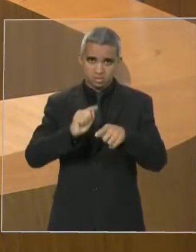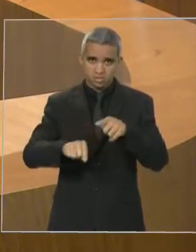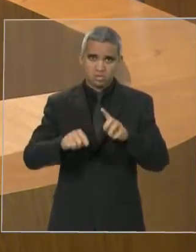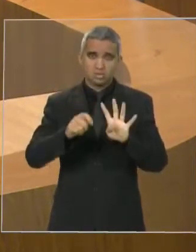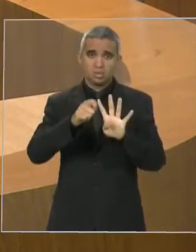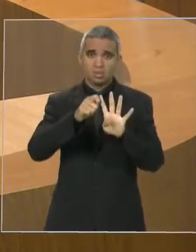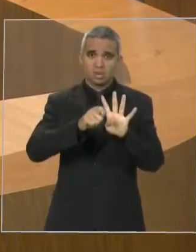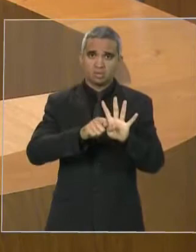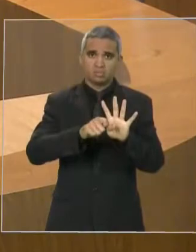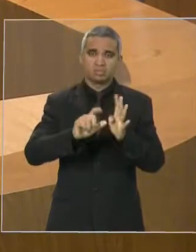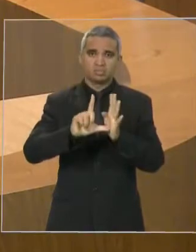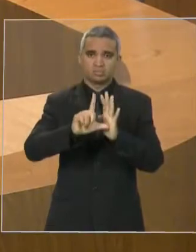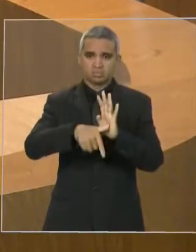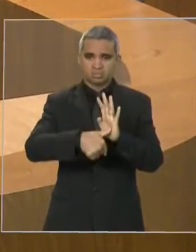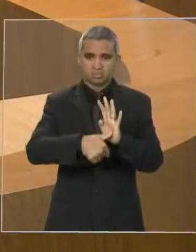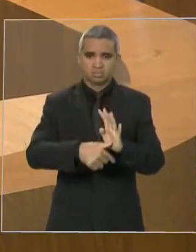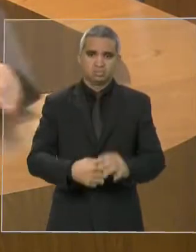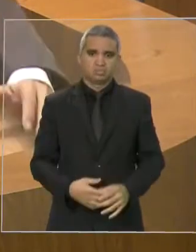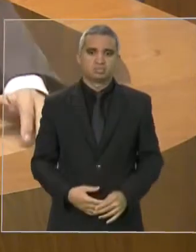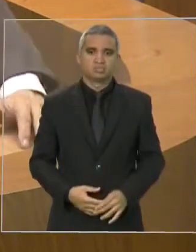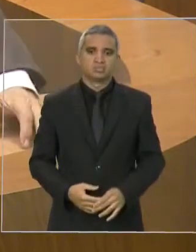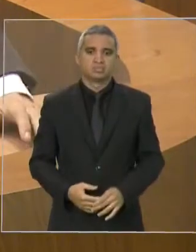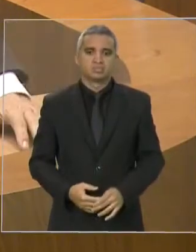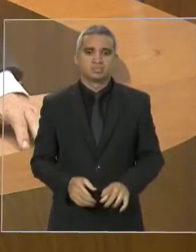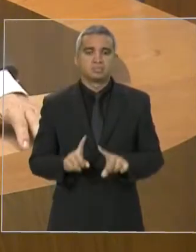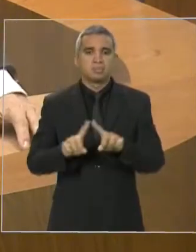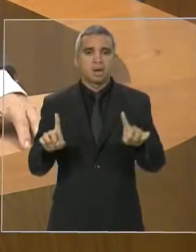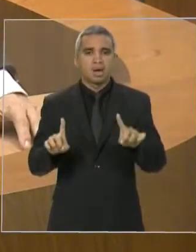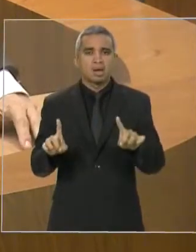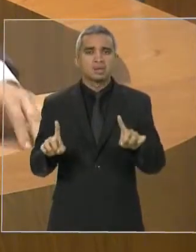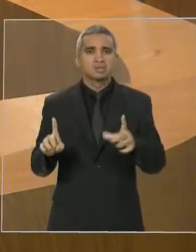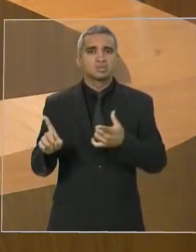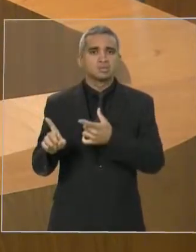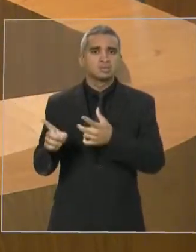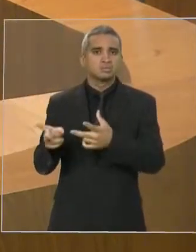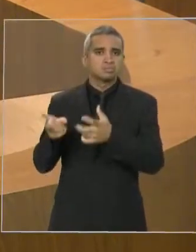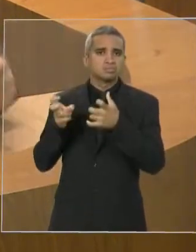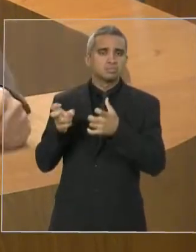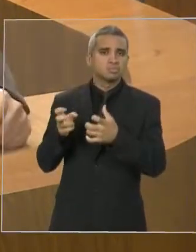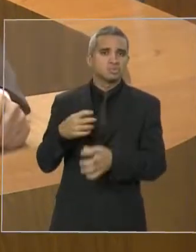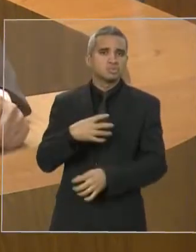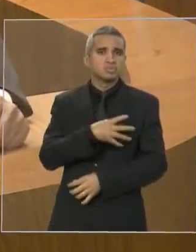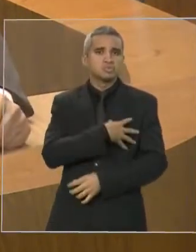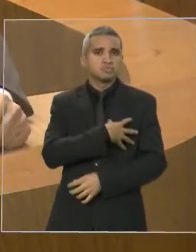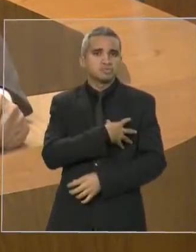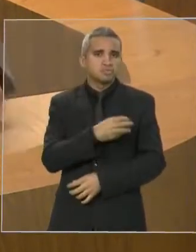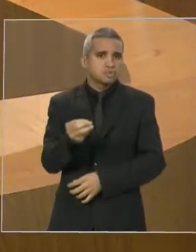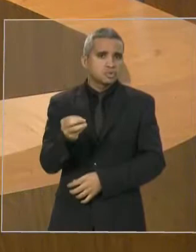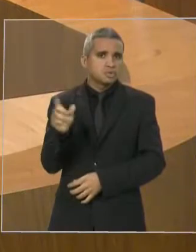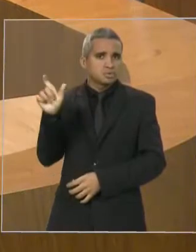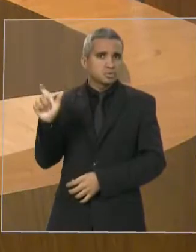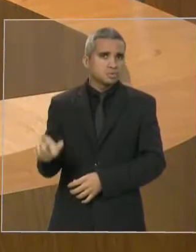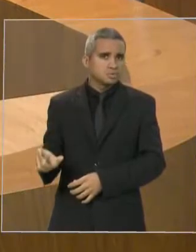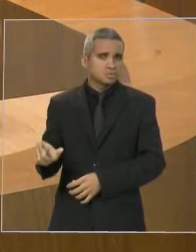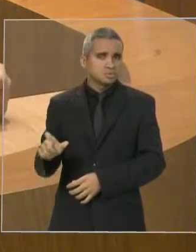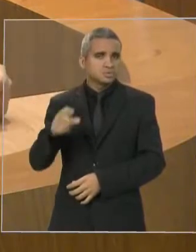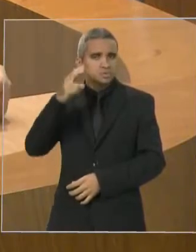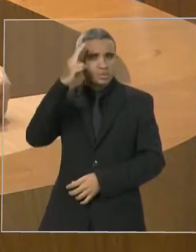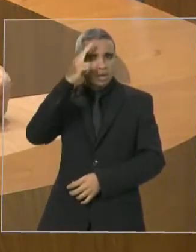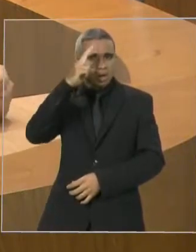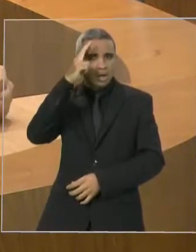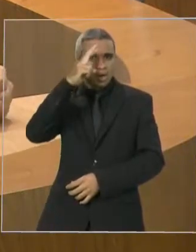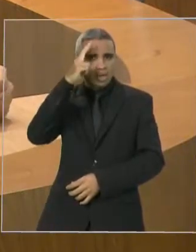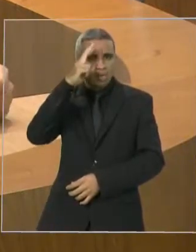pagar. E me parece que o filho, eu lembro que em um evento feito